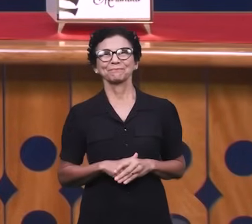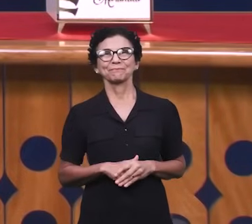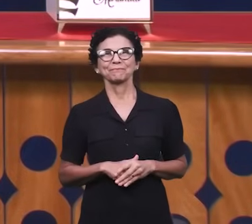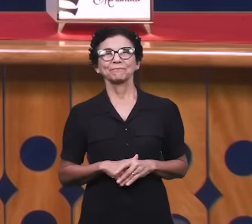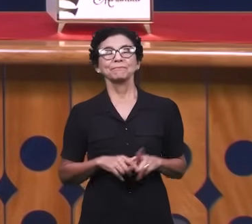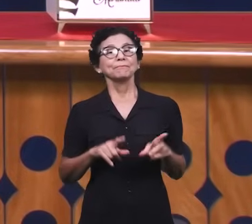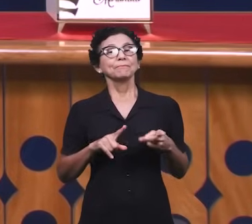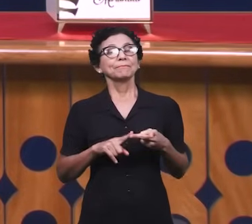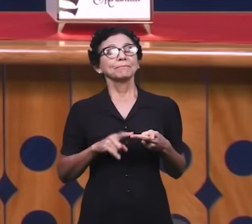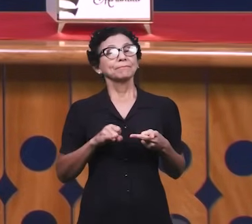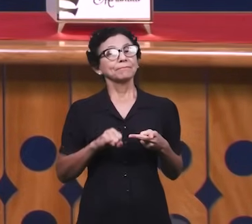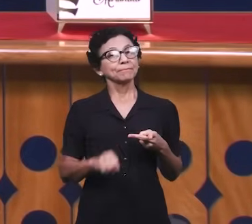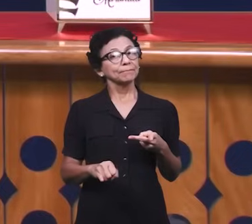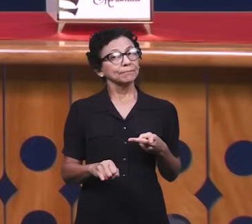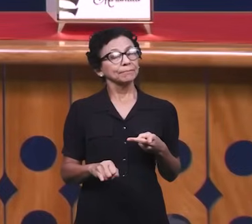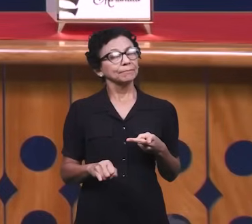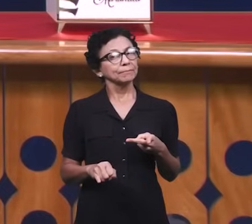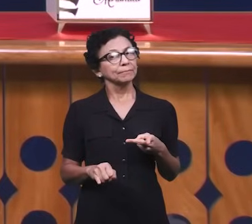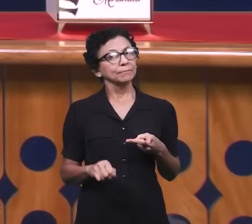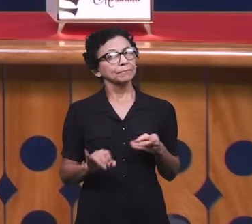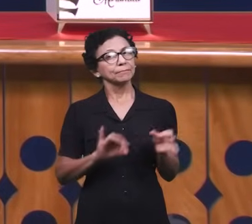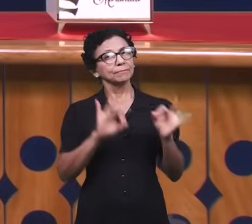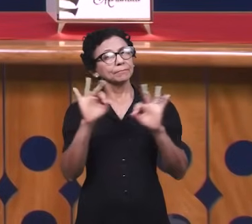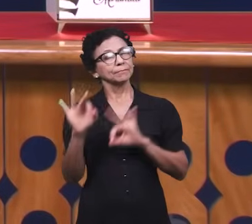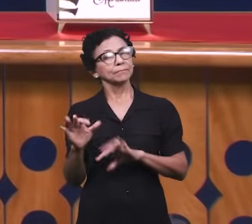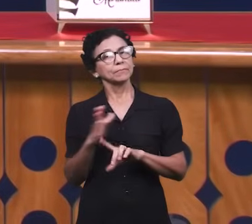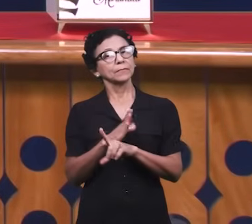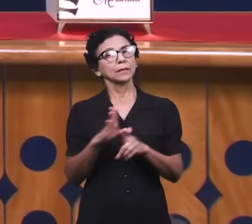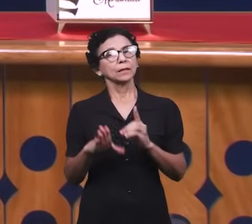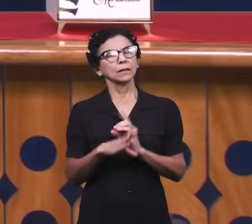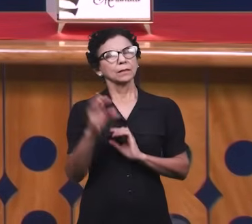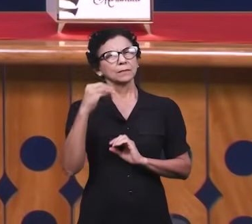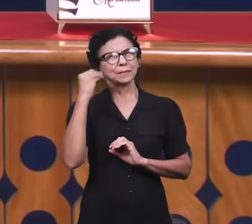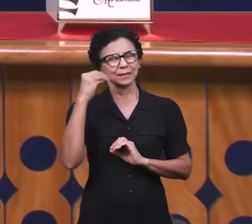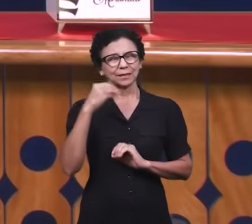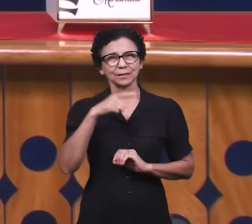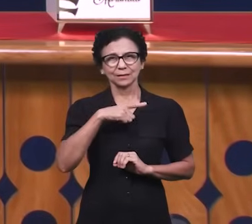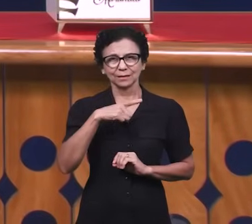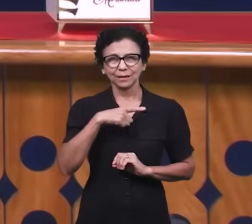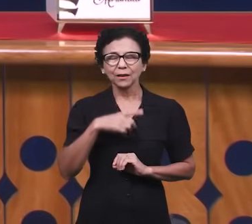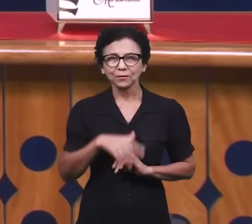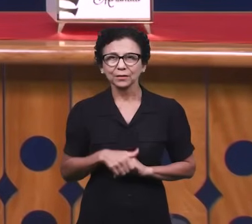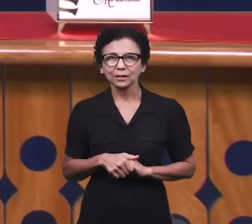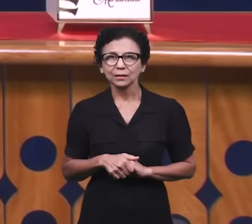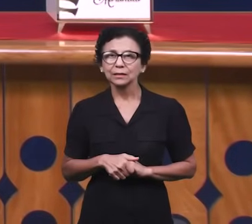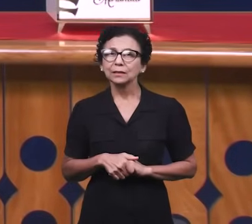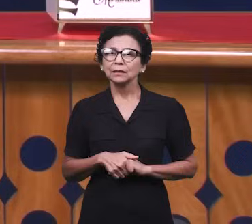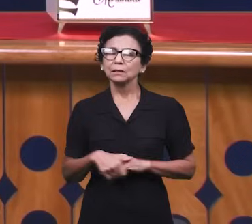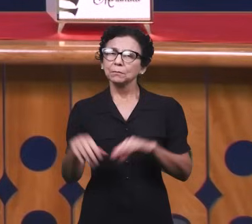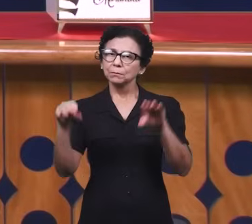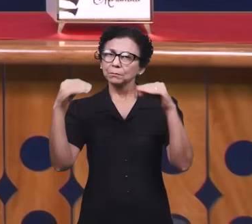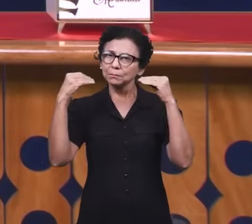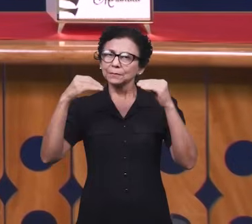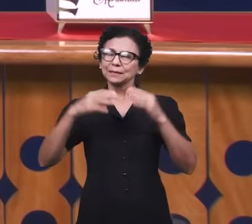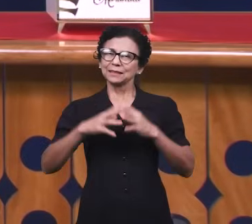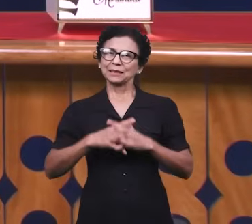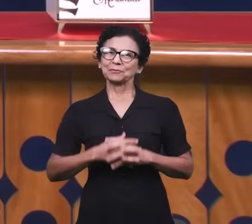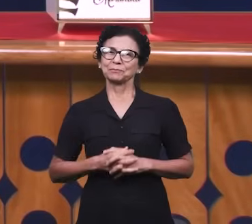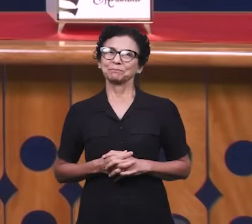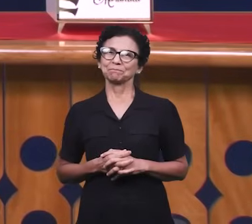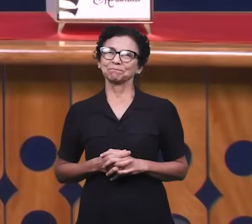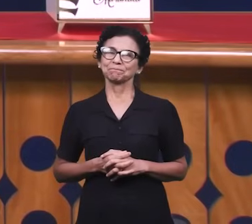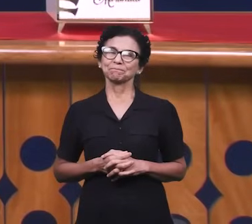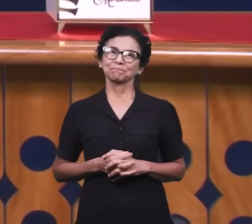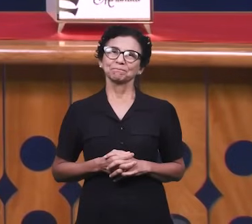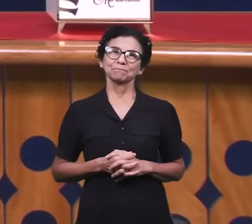também. Se você que participou deste culto teve uma experiência com este culto, pedimos que envie a sua experiência. Se